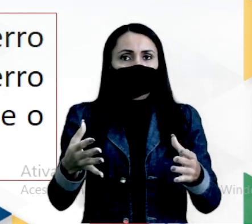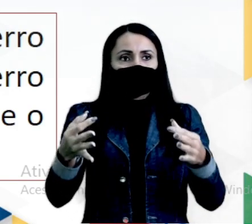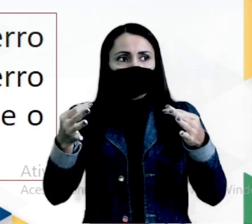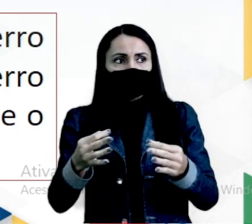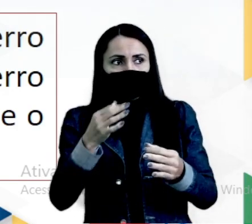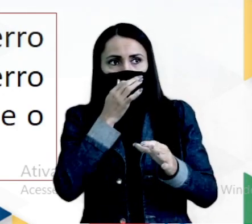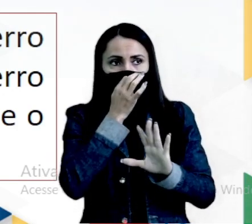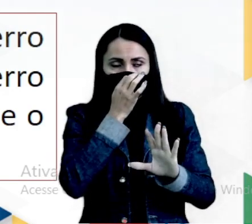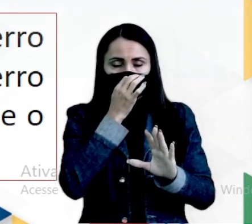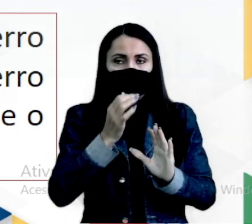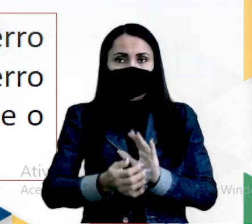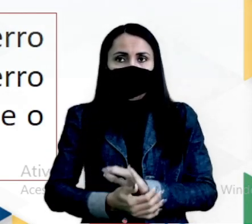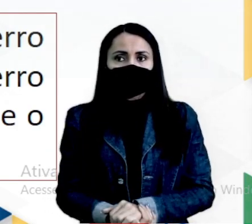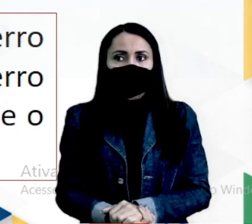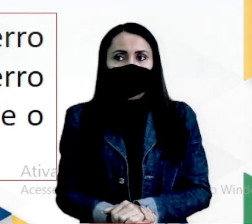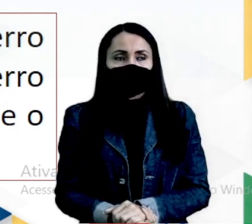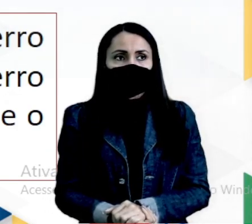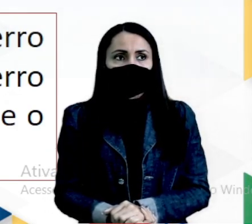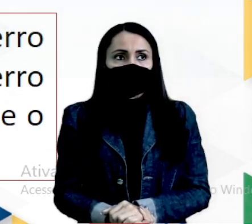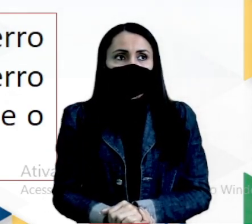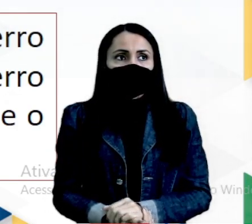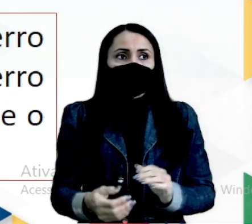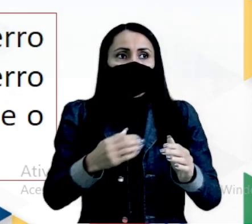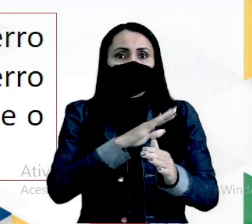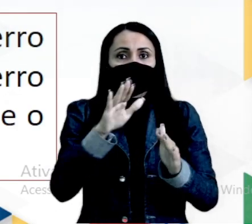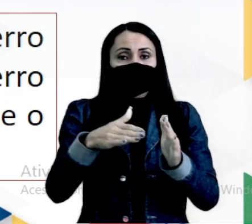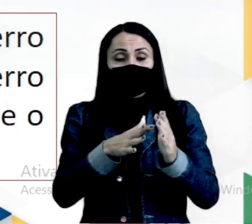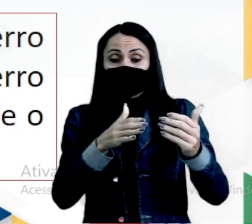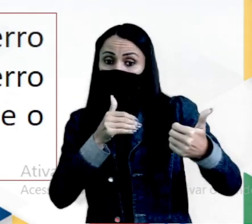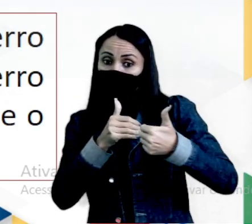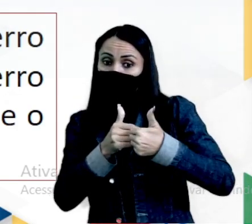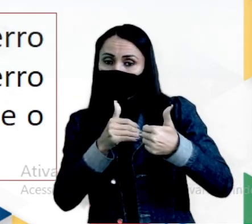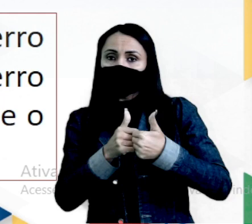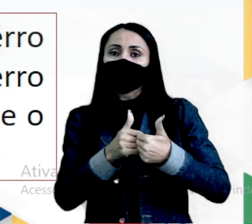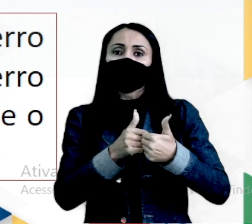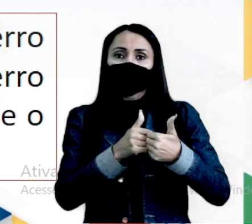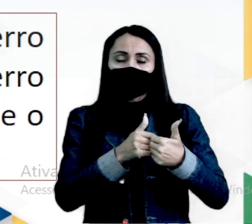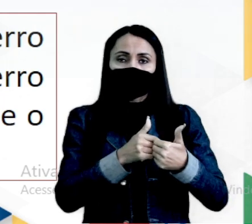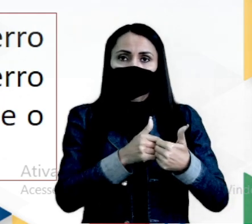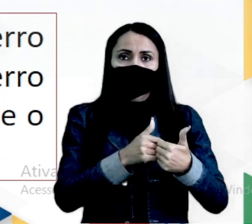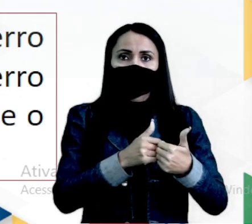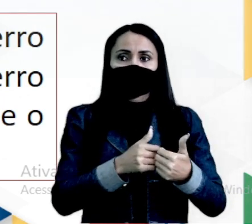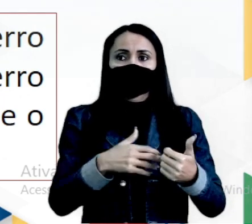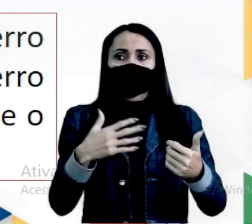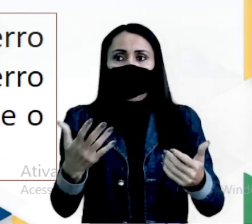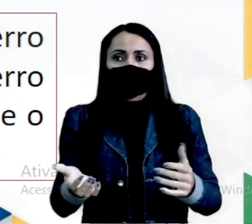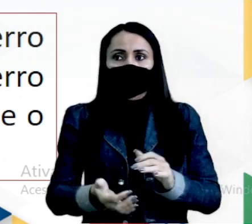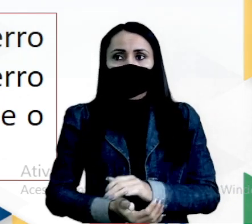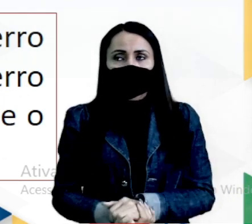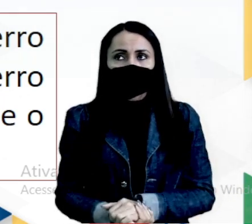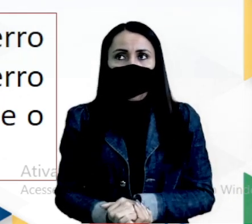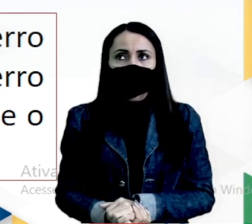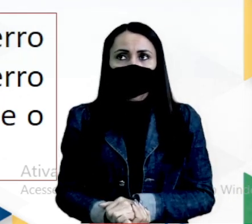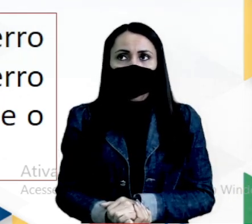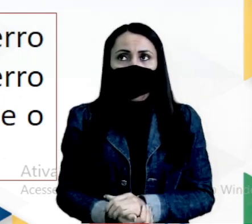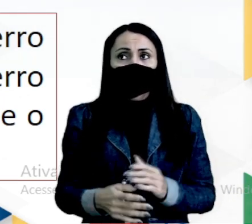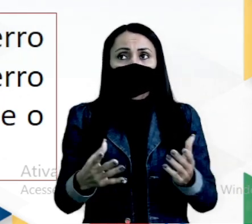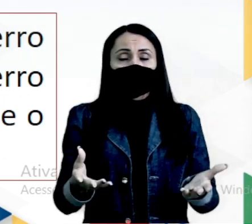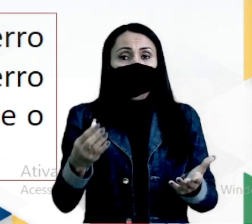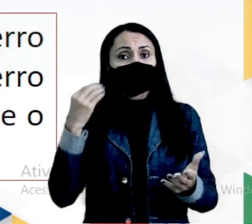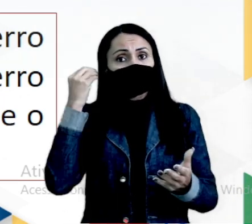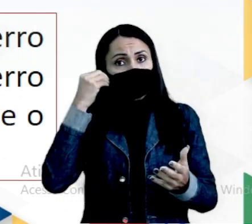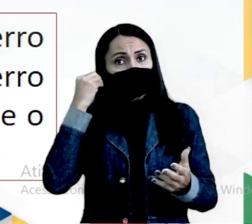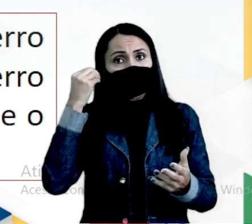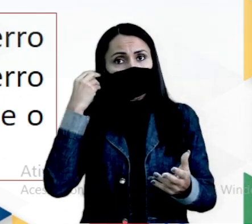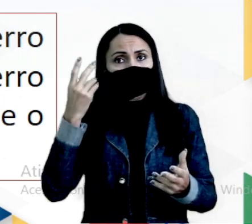exatas. Não esquece disso. Todas elas são aproximadas. As medidas empíricas são medidas obtidas